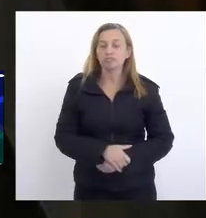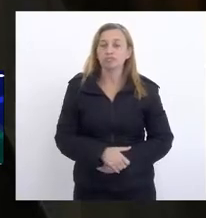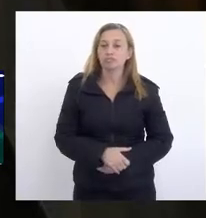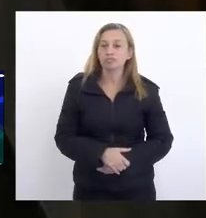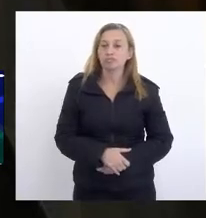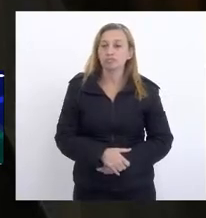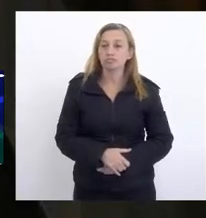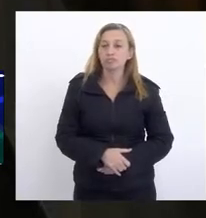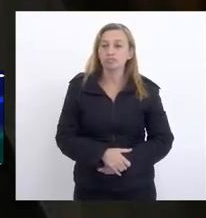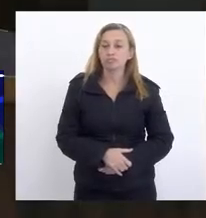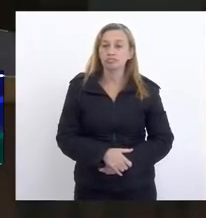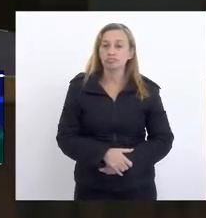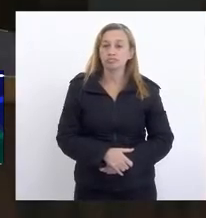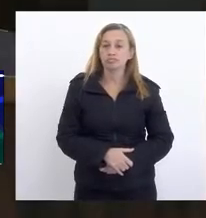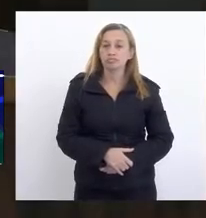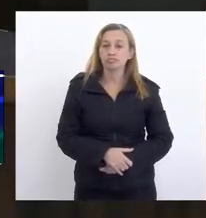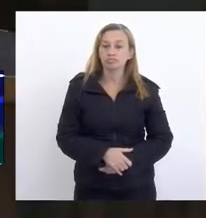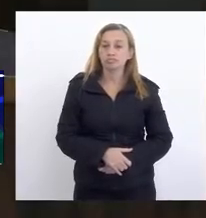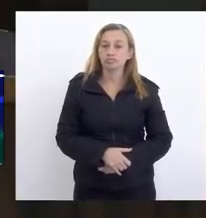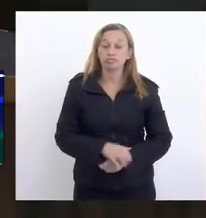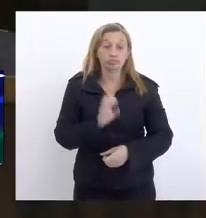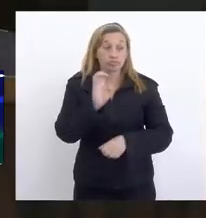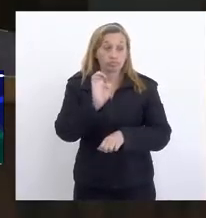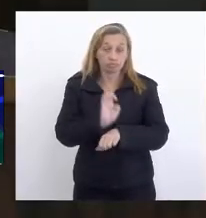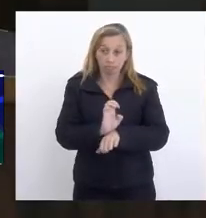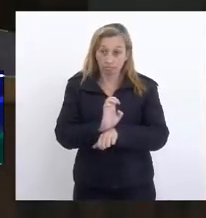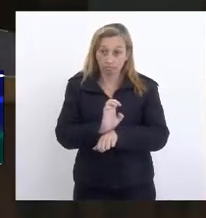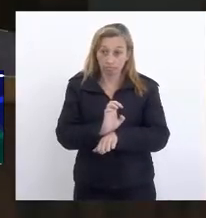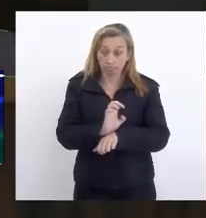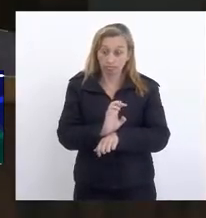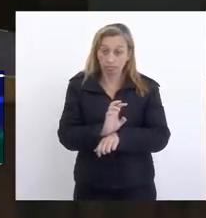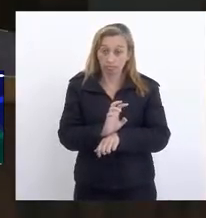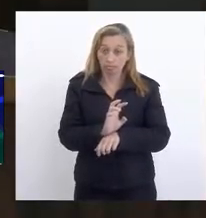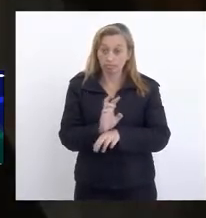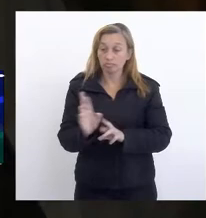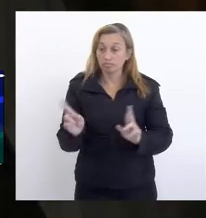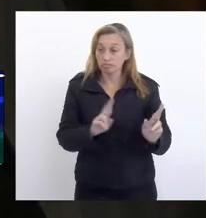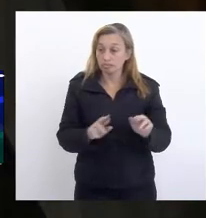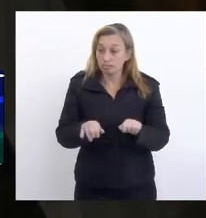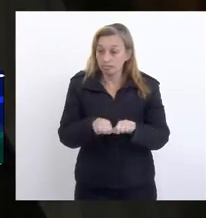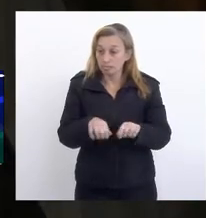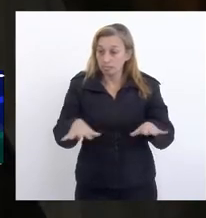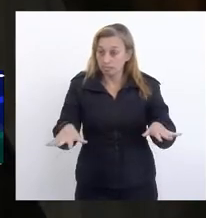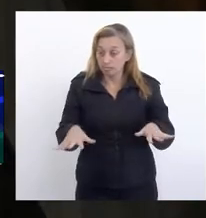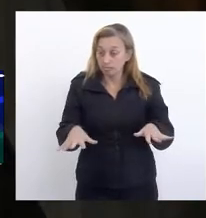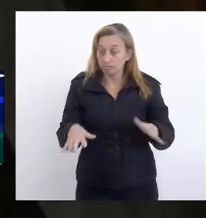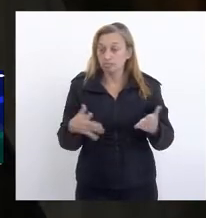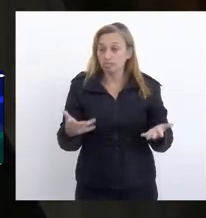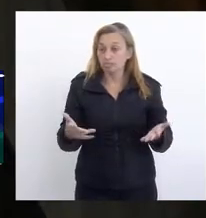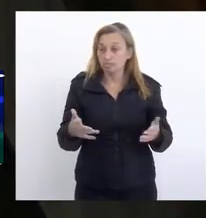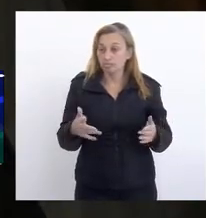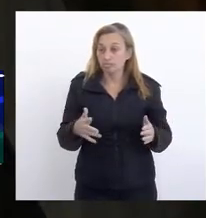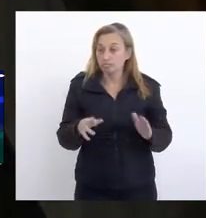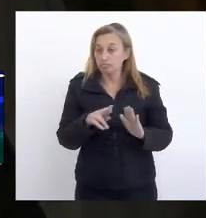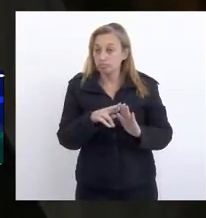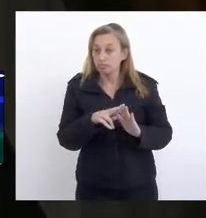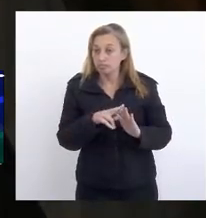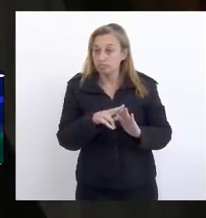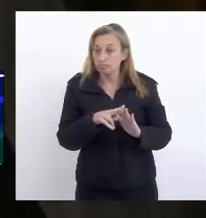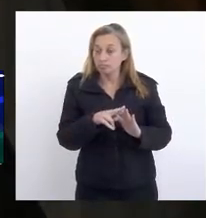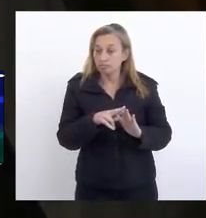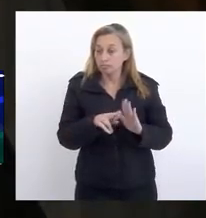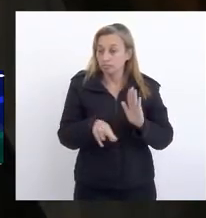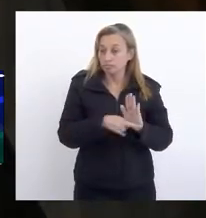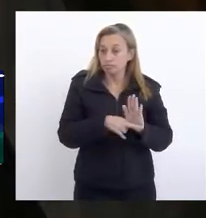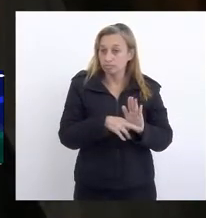que se o Estado toma em relação à pandemia uma medida X e